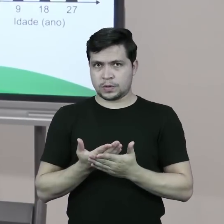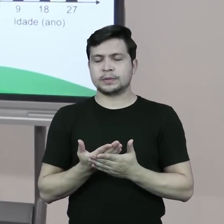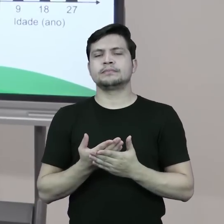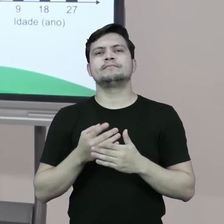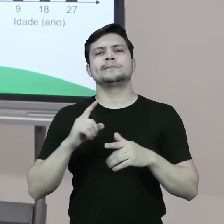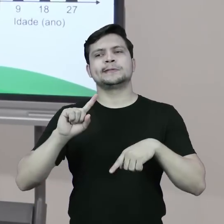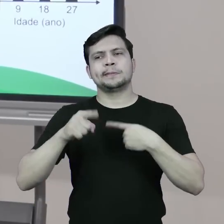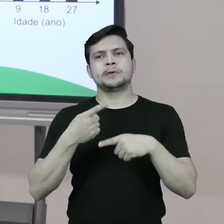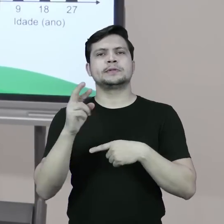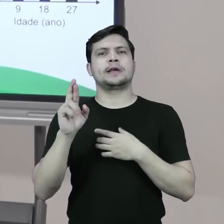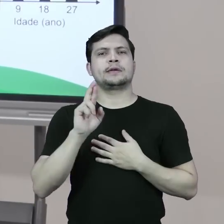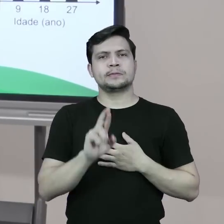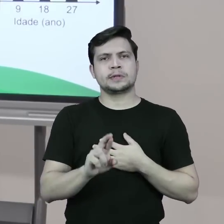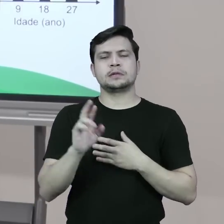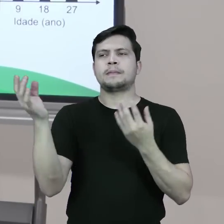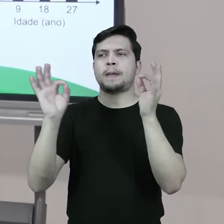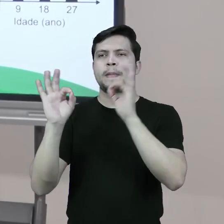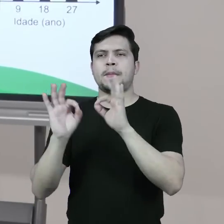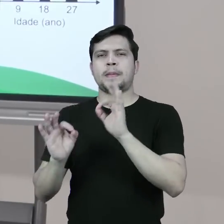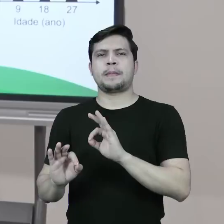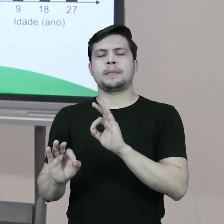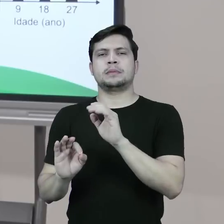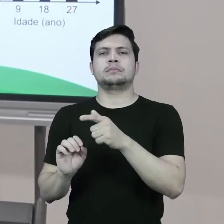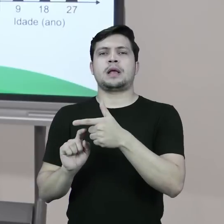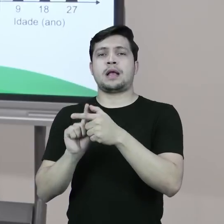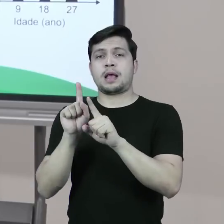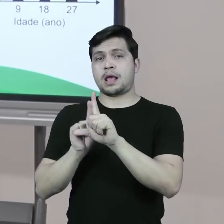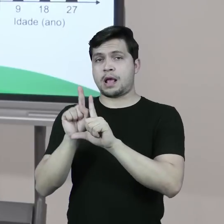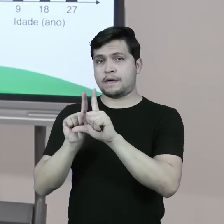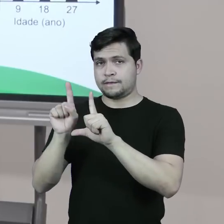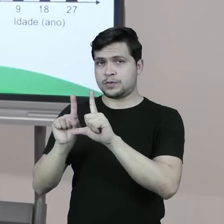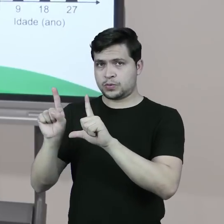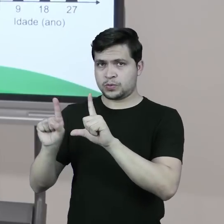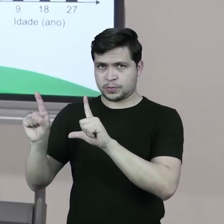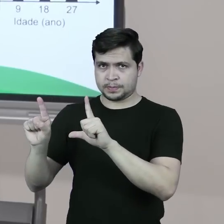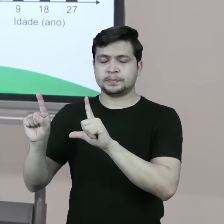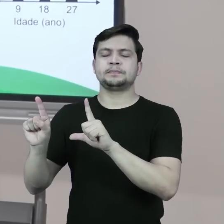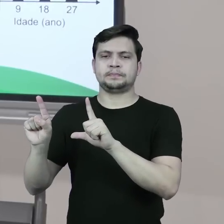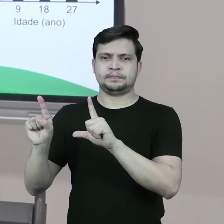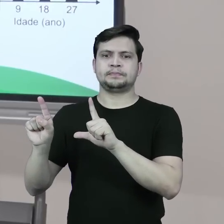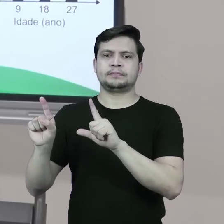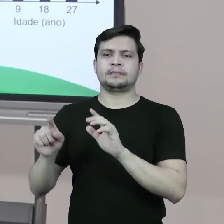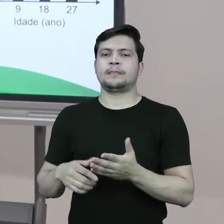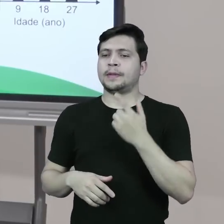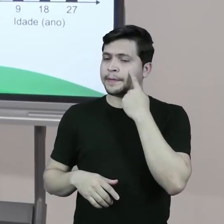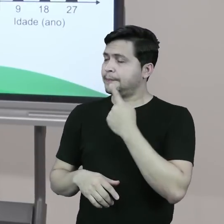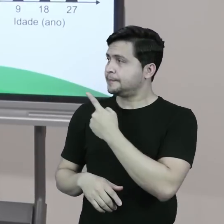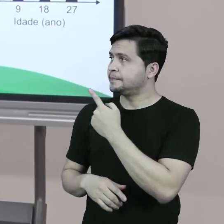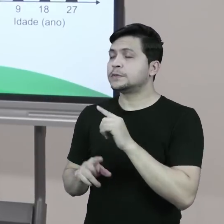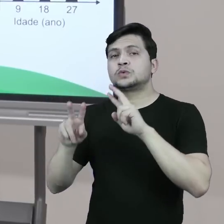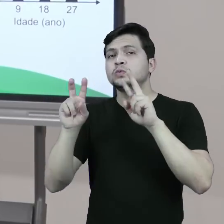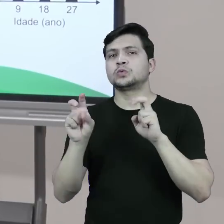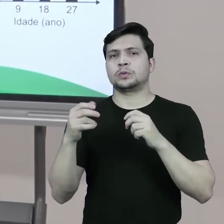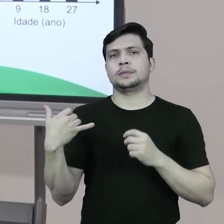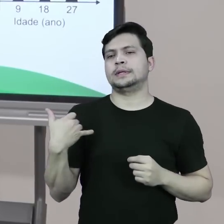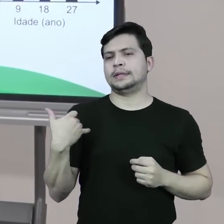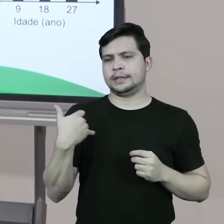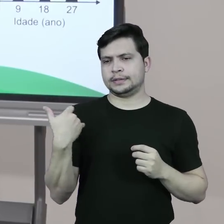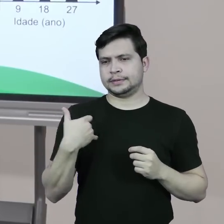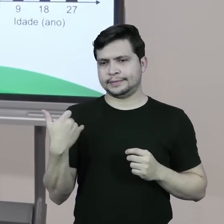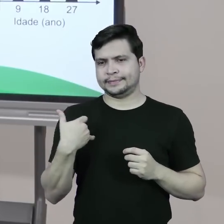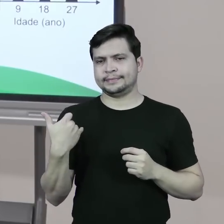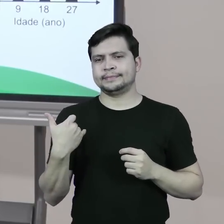com 60, 88. 88 com 48, 136. 136 com